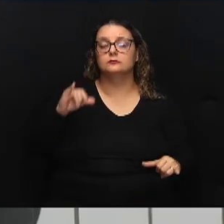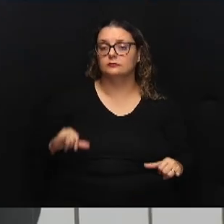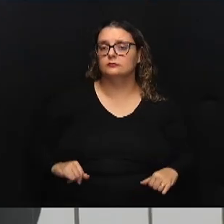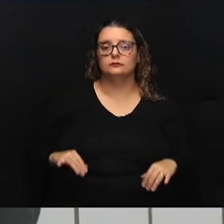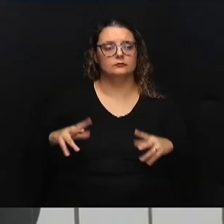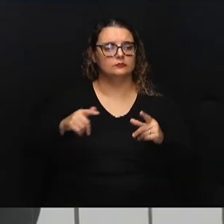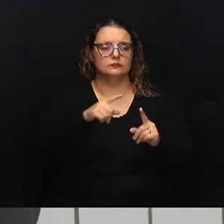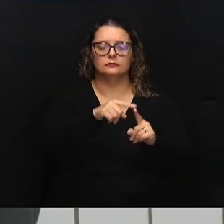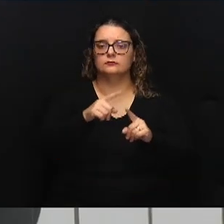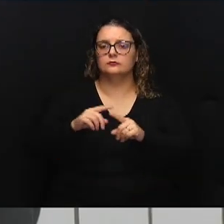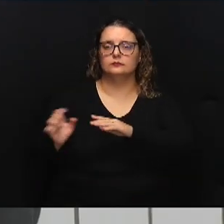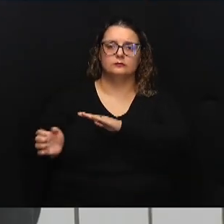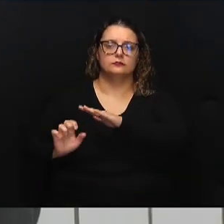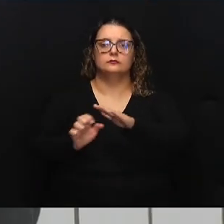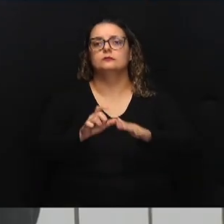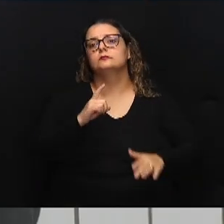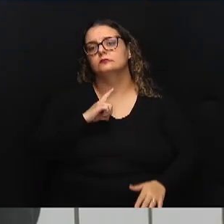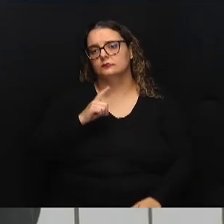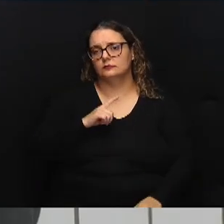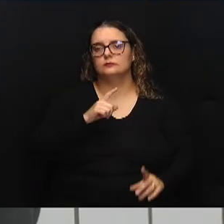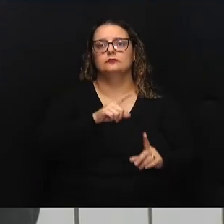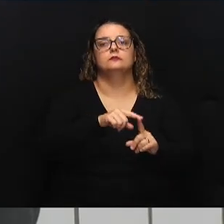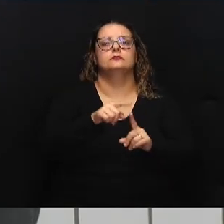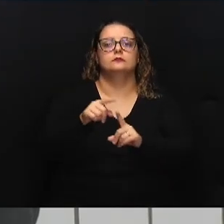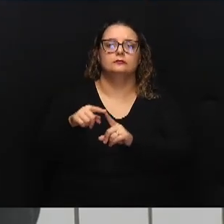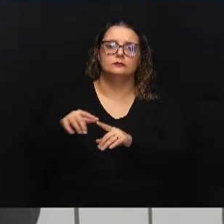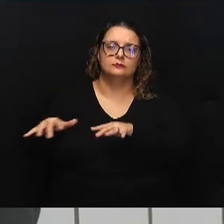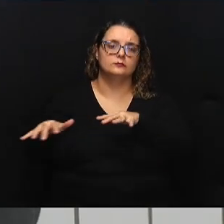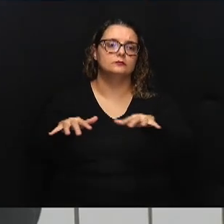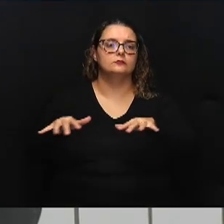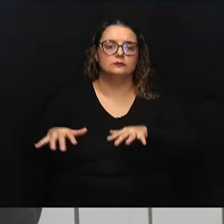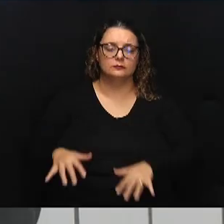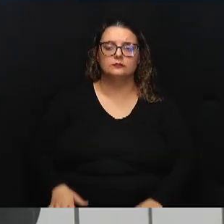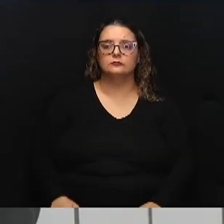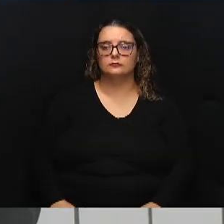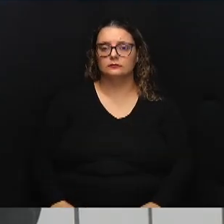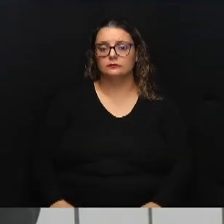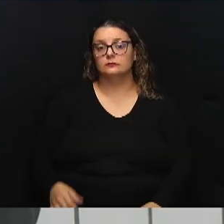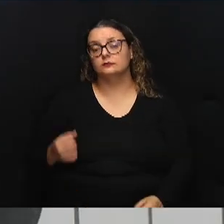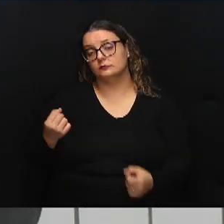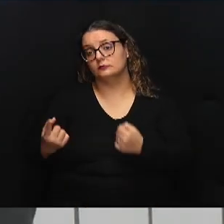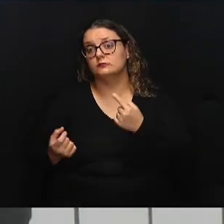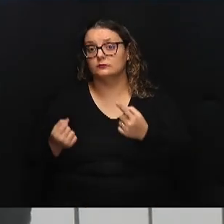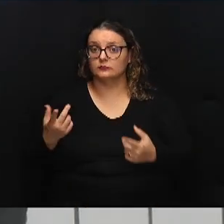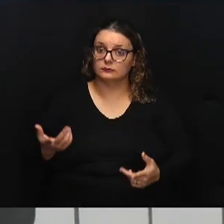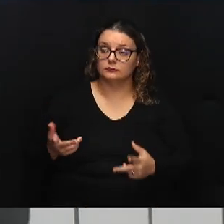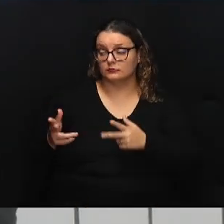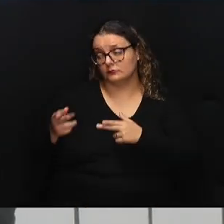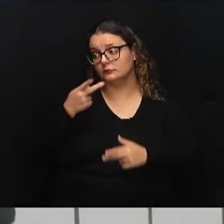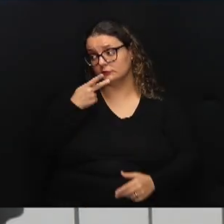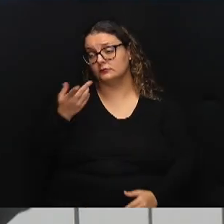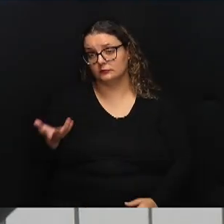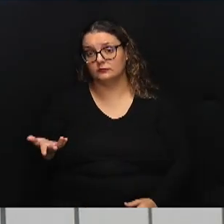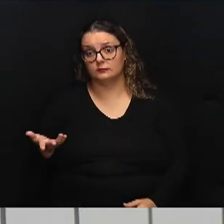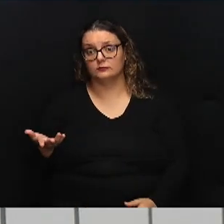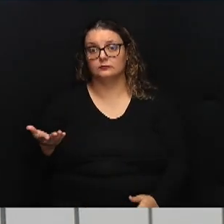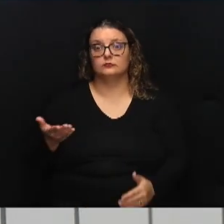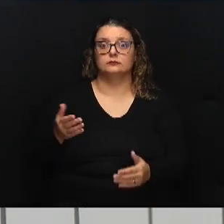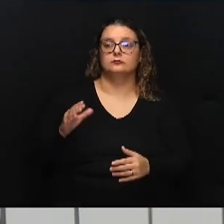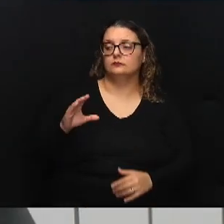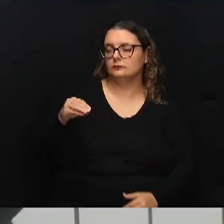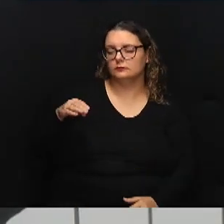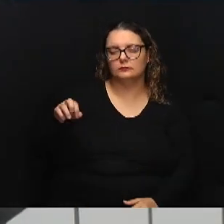Todo tipo de empresa tem esse tipo de movimento, né? Tem algumas que, como você falou, né?